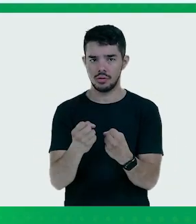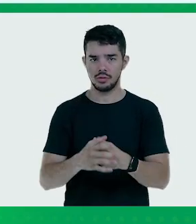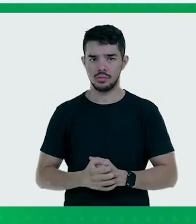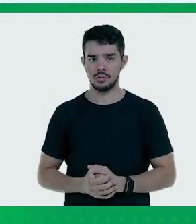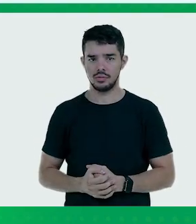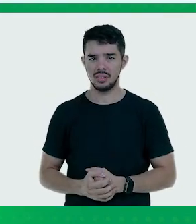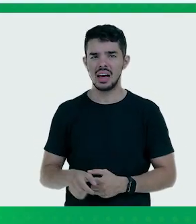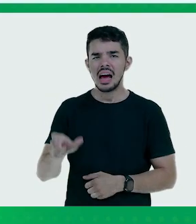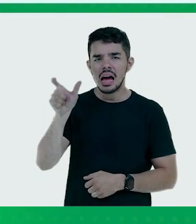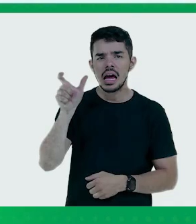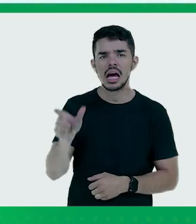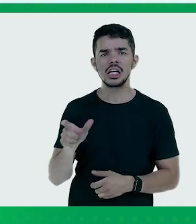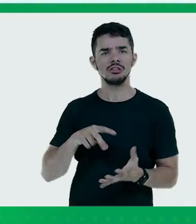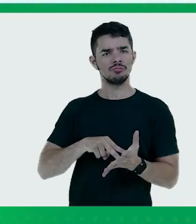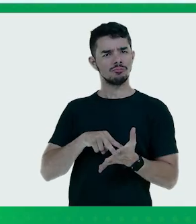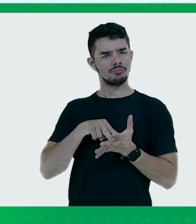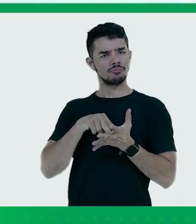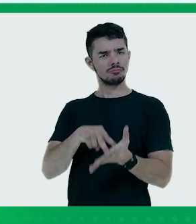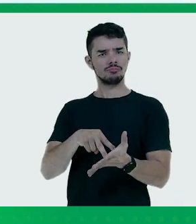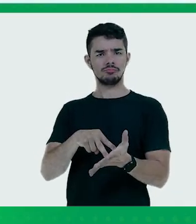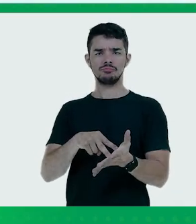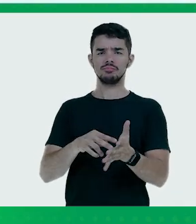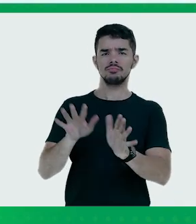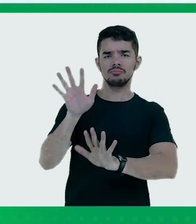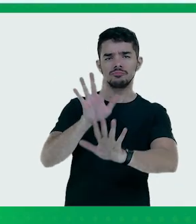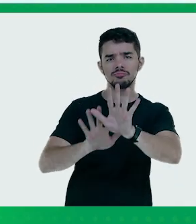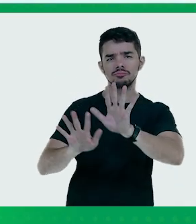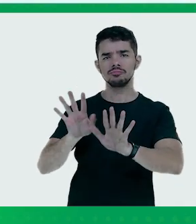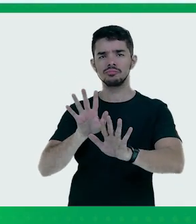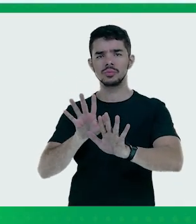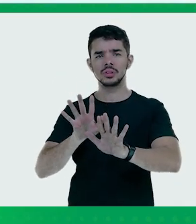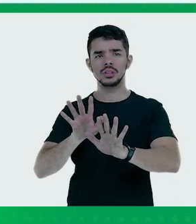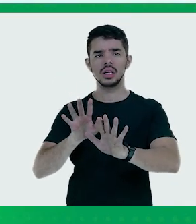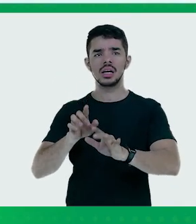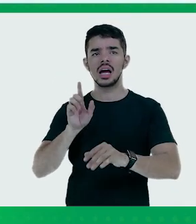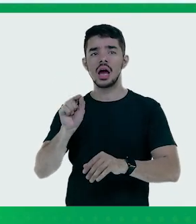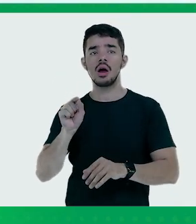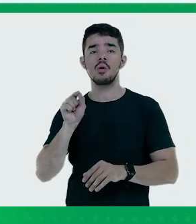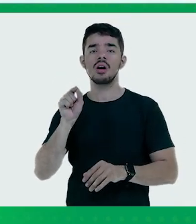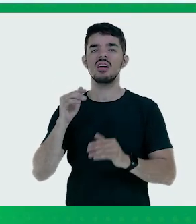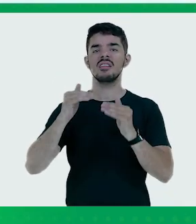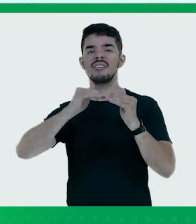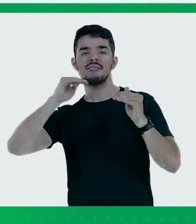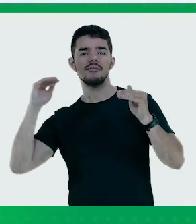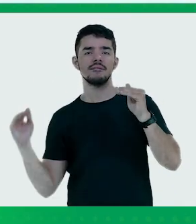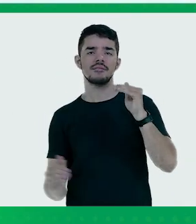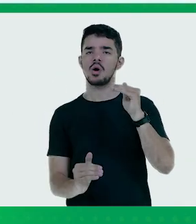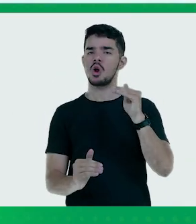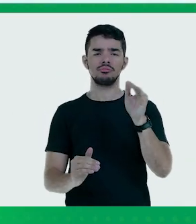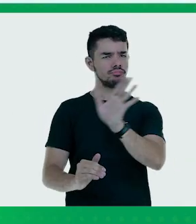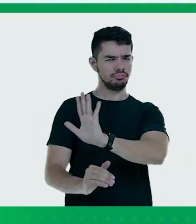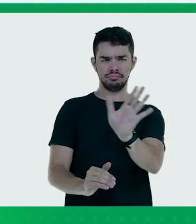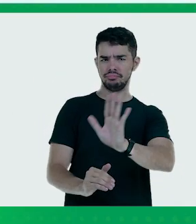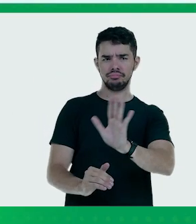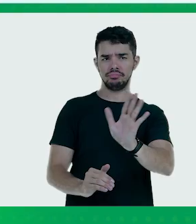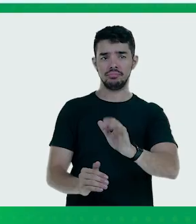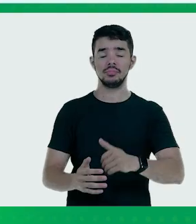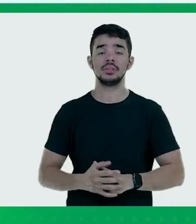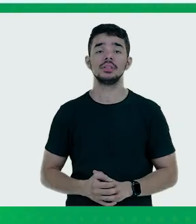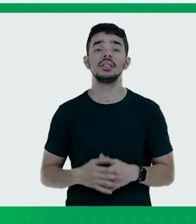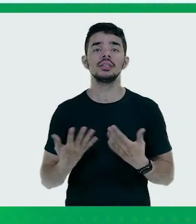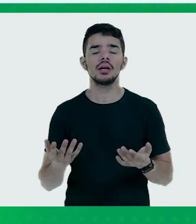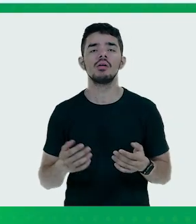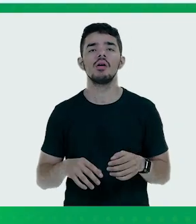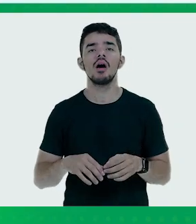forte. Essa rudeza aparente, longe de ser uma inferioridade, ou seja,